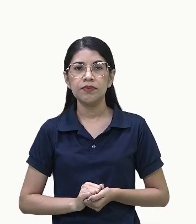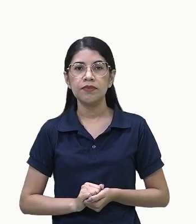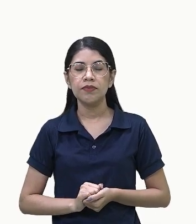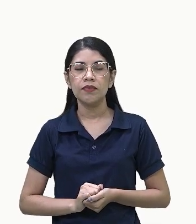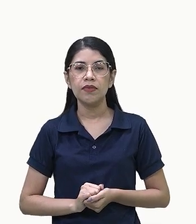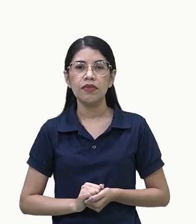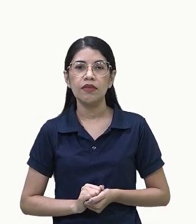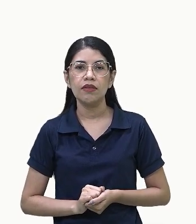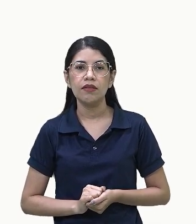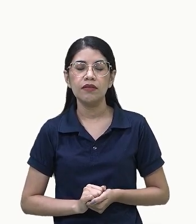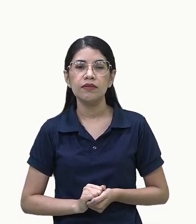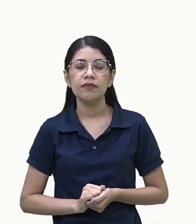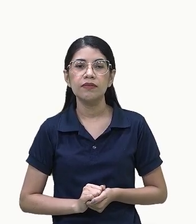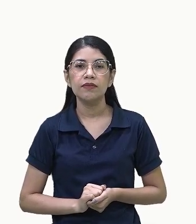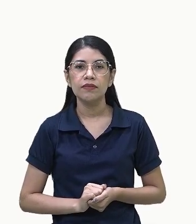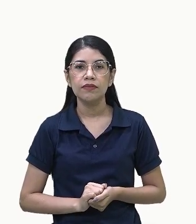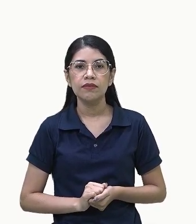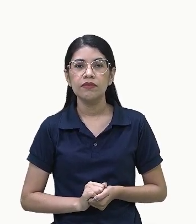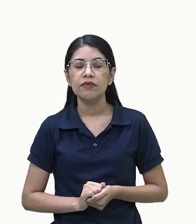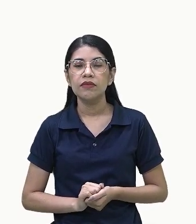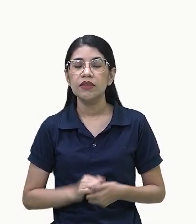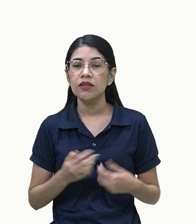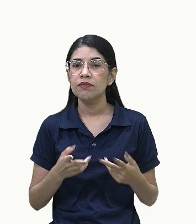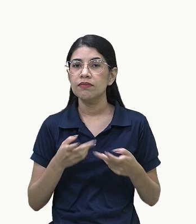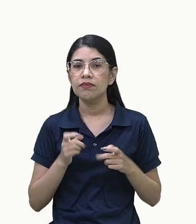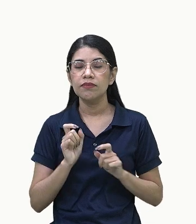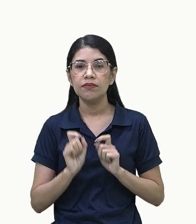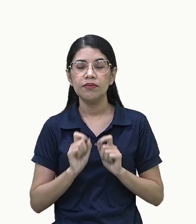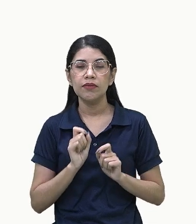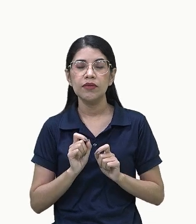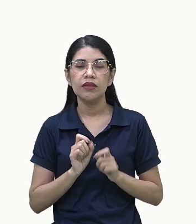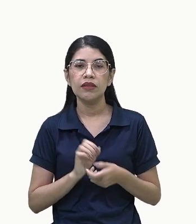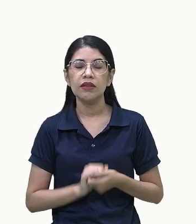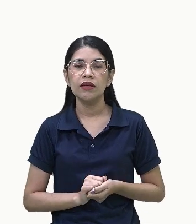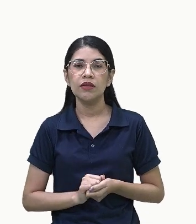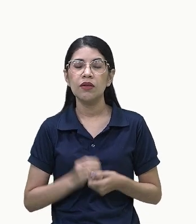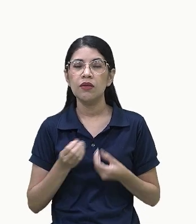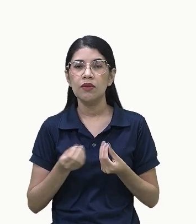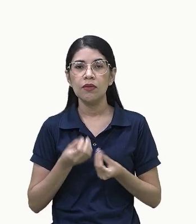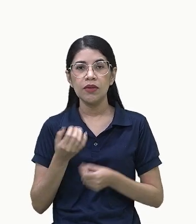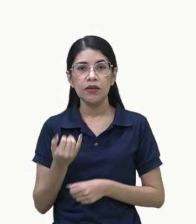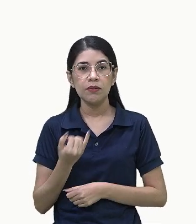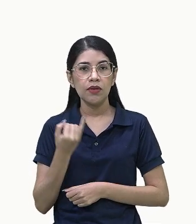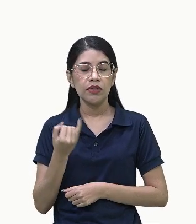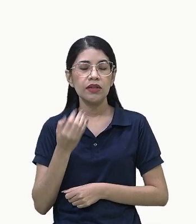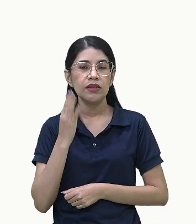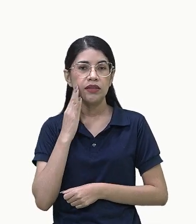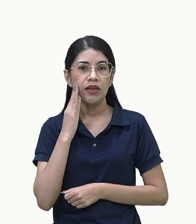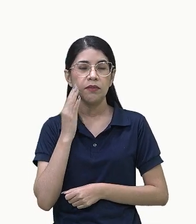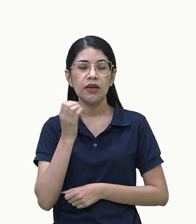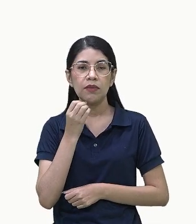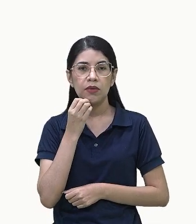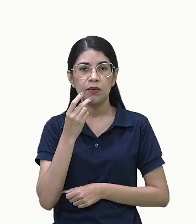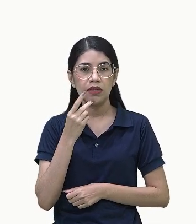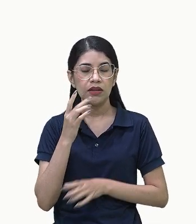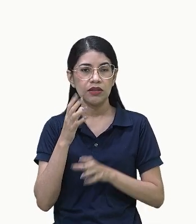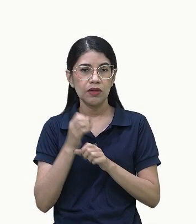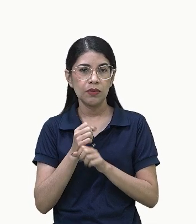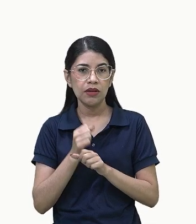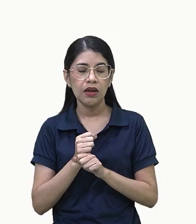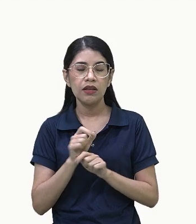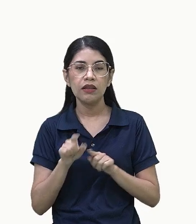tá bom? Então, daí a gente verifica a importância de saber a probabilidade e